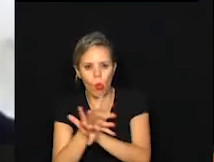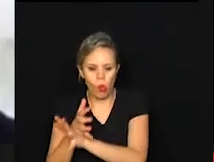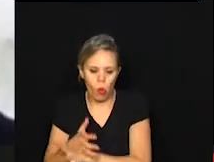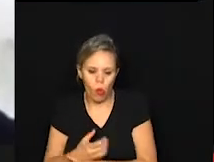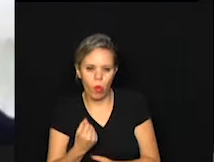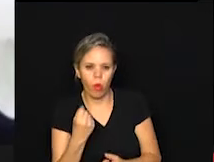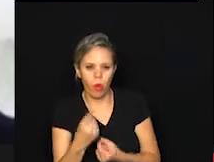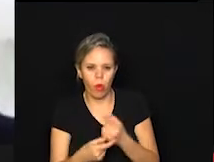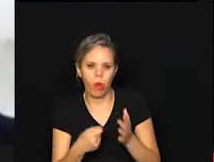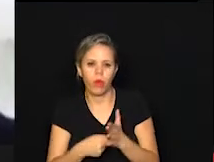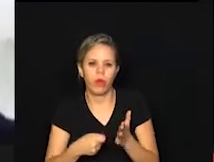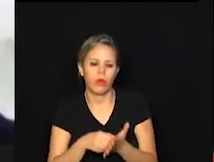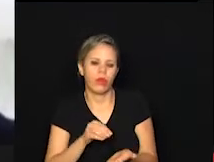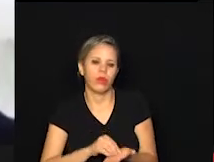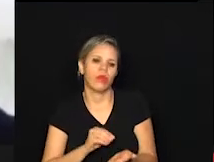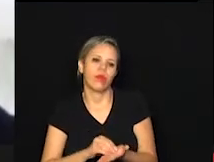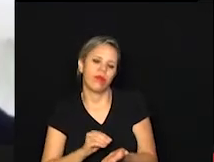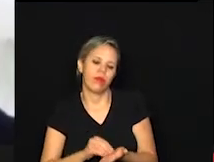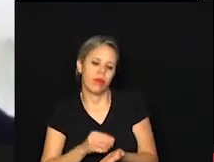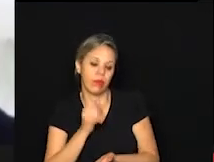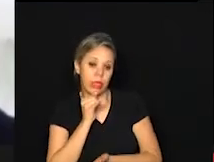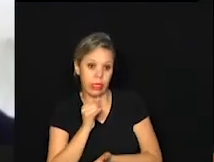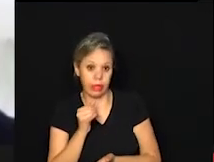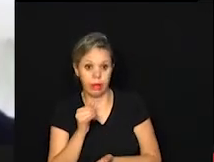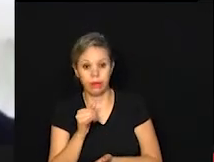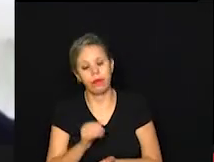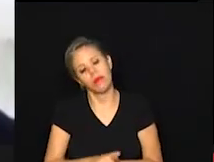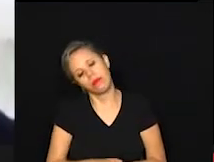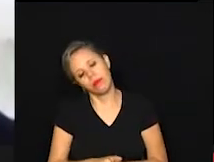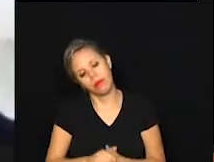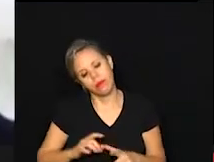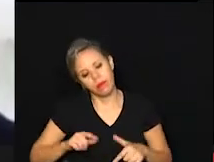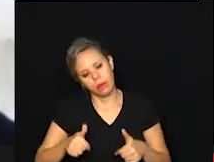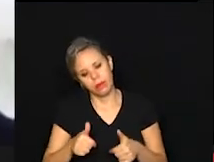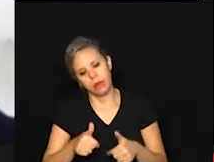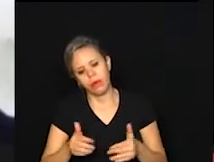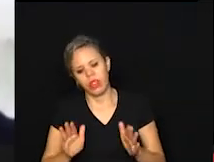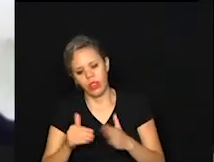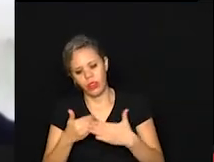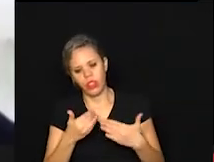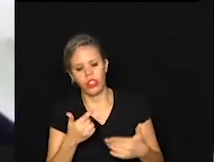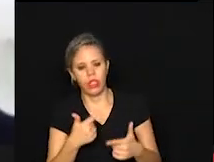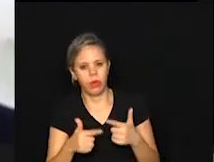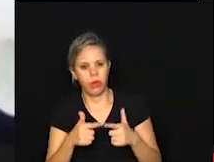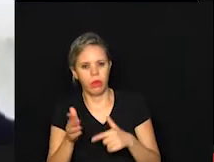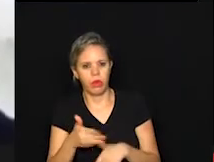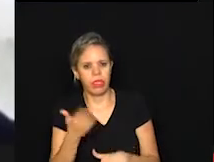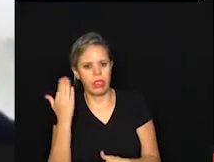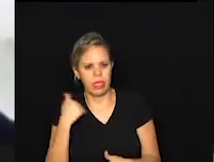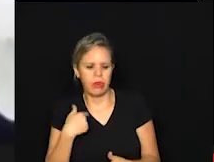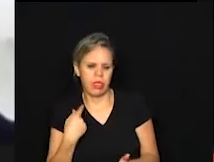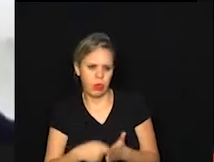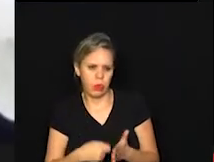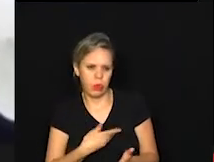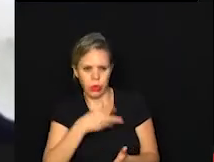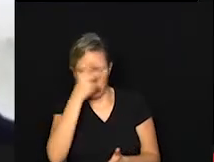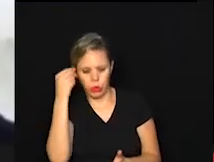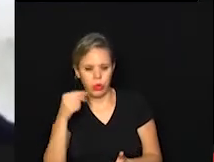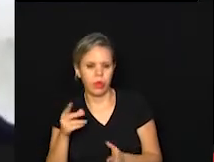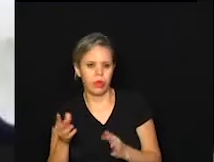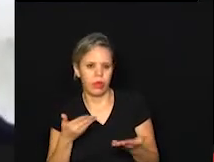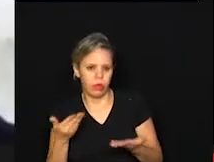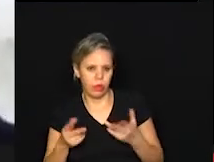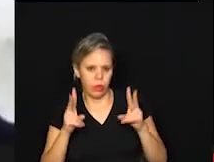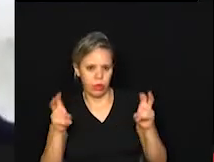determinadas políticas, né, tem essa atuação de desmonte. E a gente sabe que a política pública, quando trata das